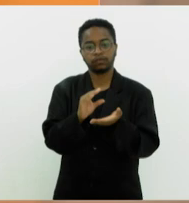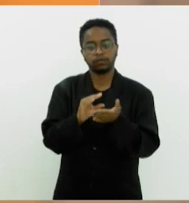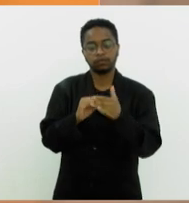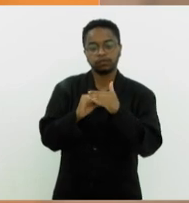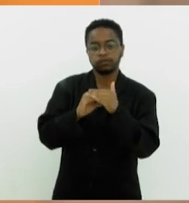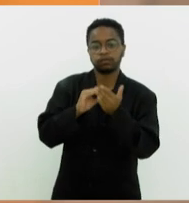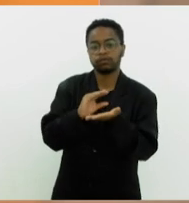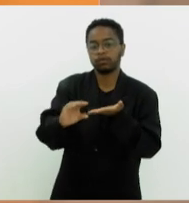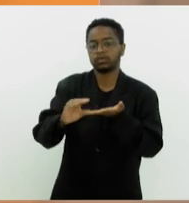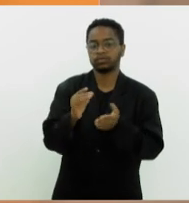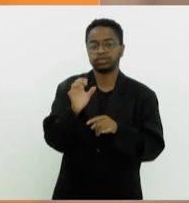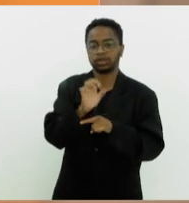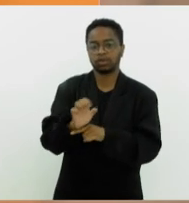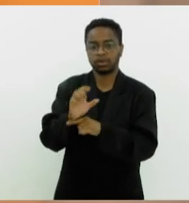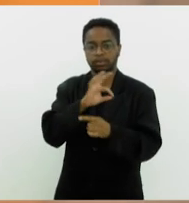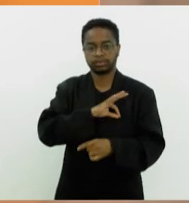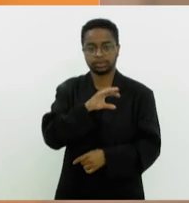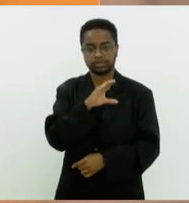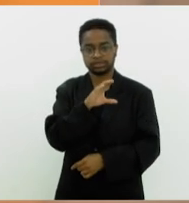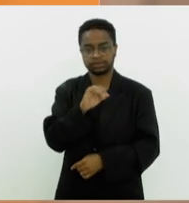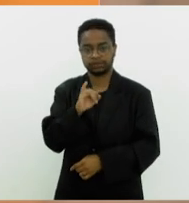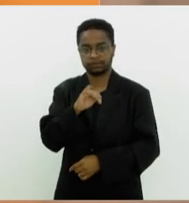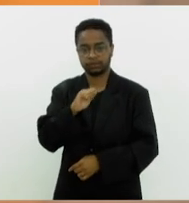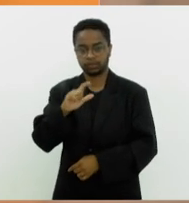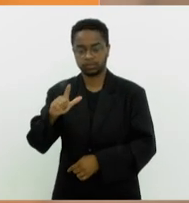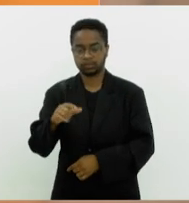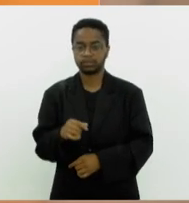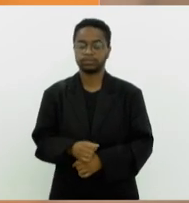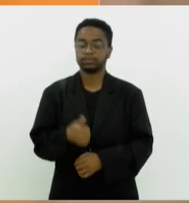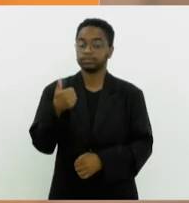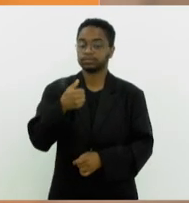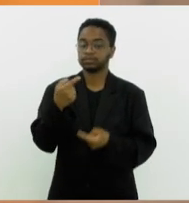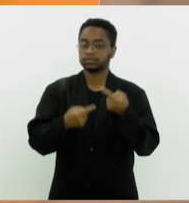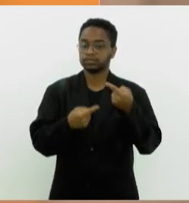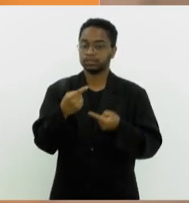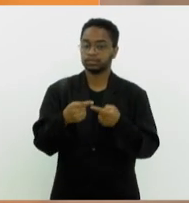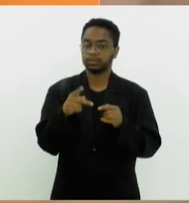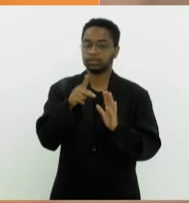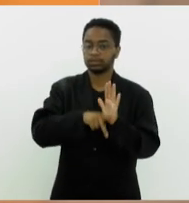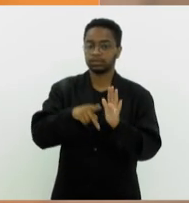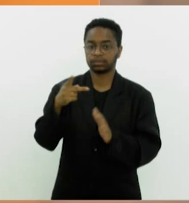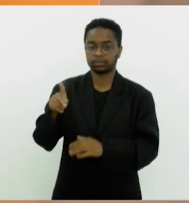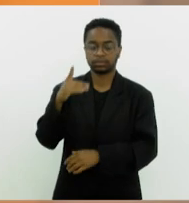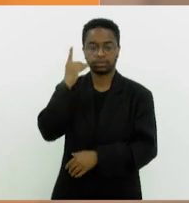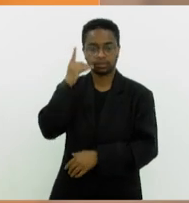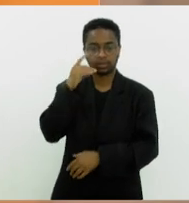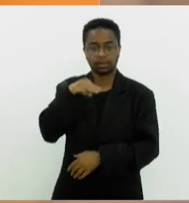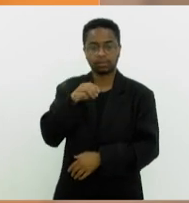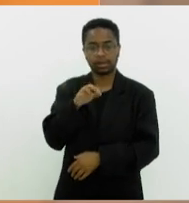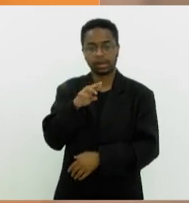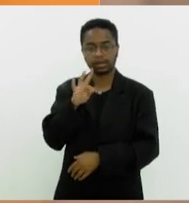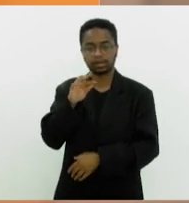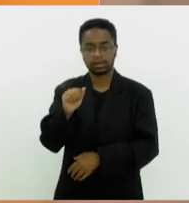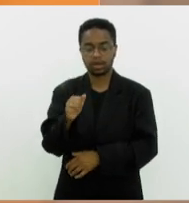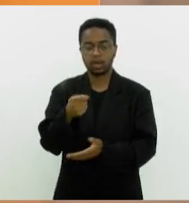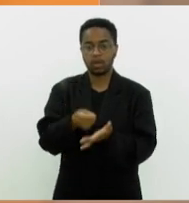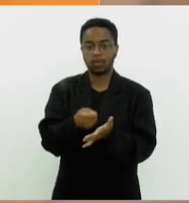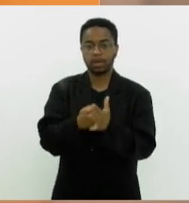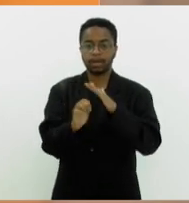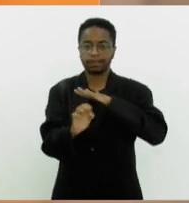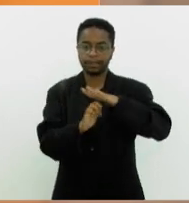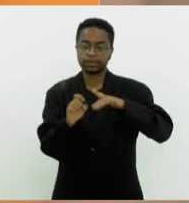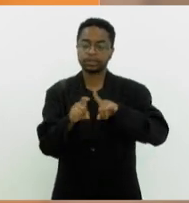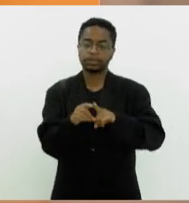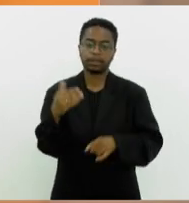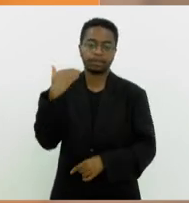Polícia Civil. Em primeira discussão, projeto da deputada Marta Rocha, que obriga empresas e instituições